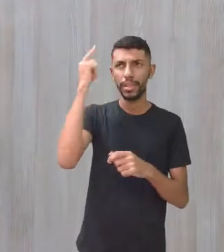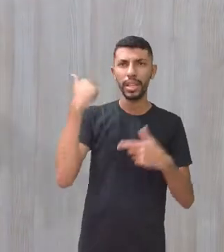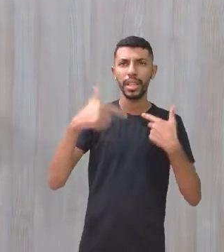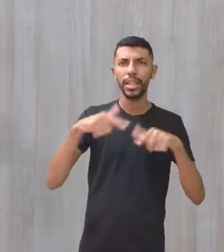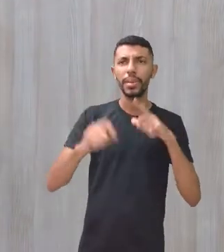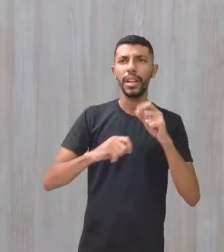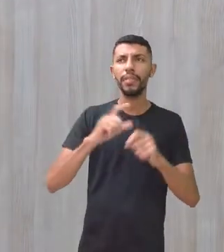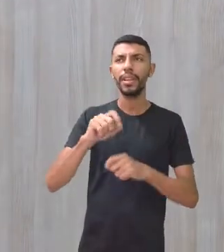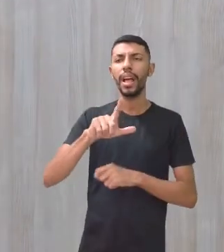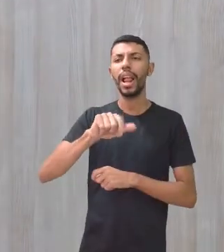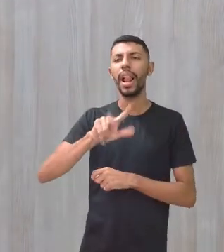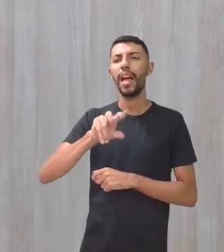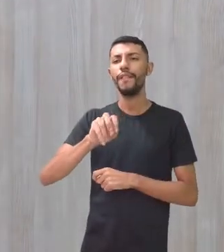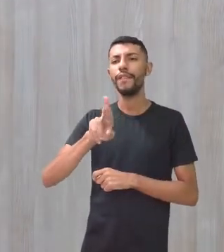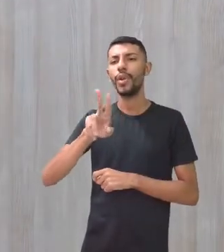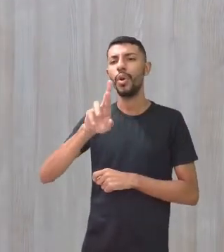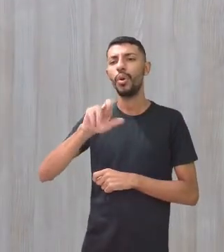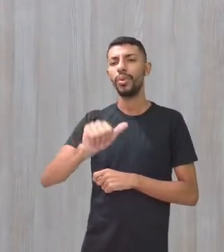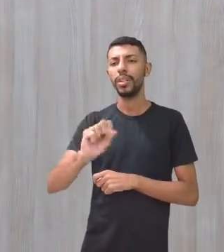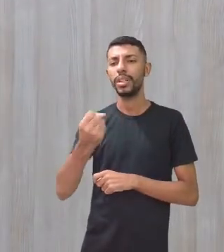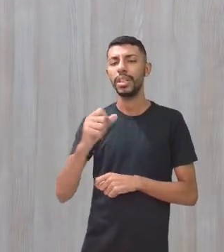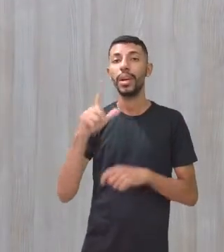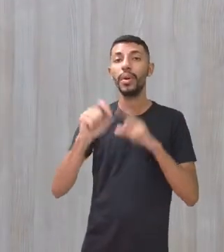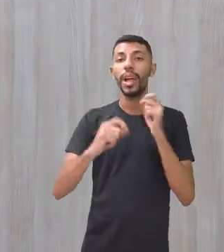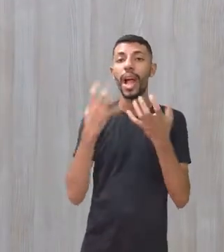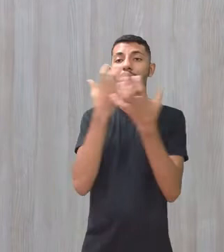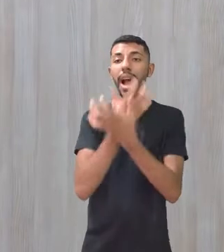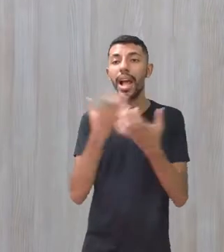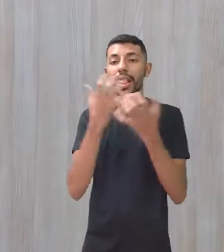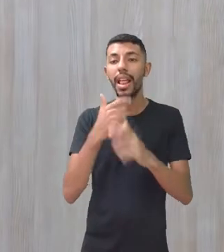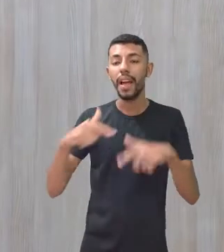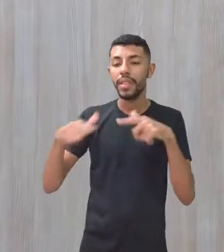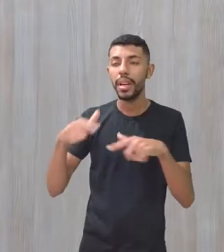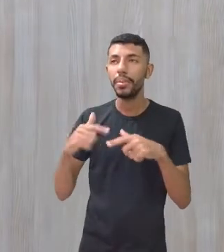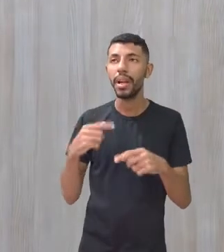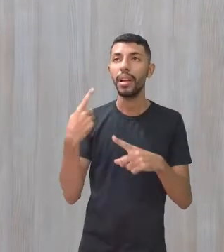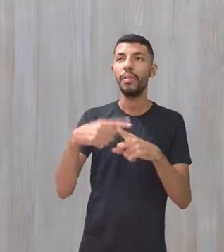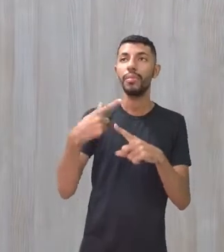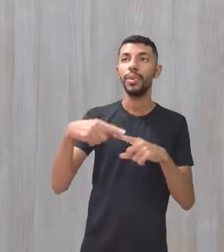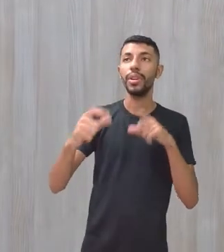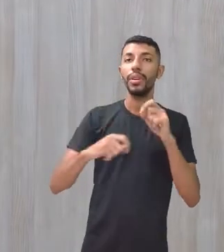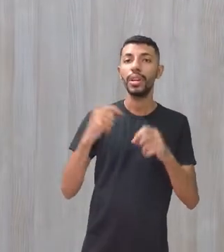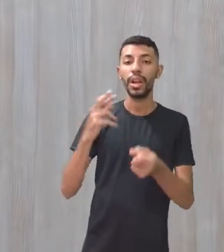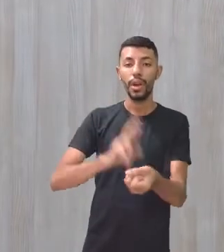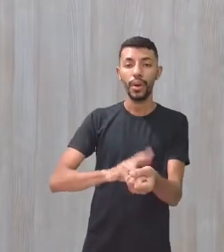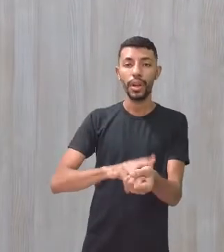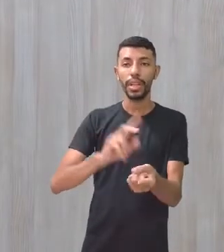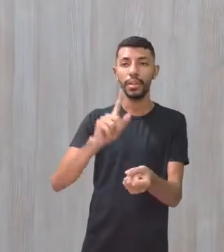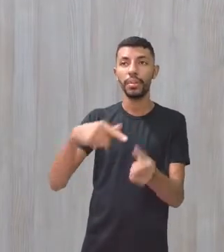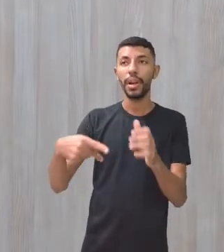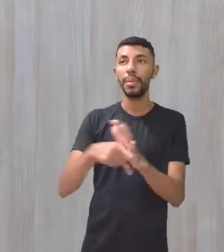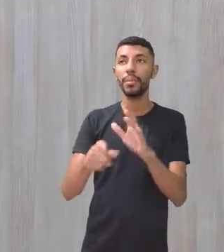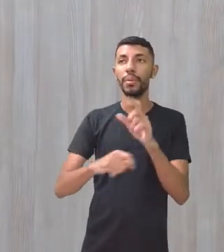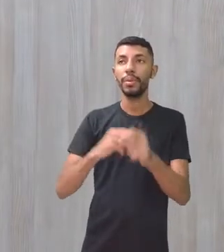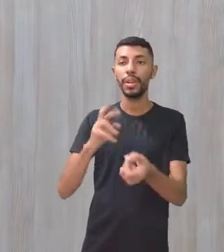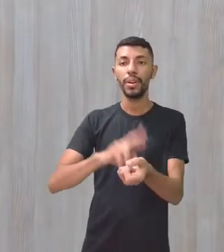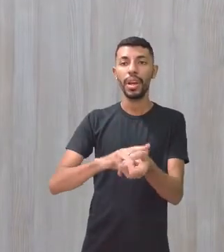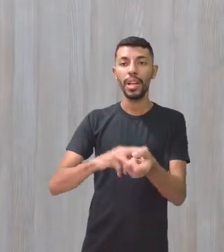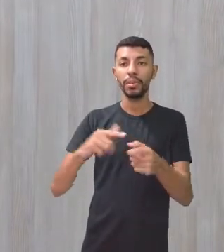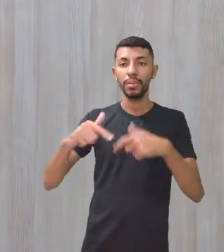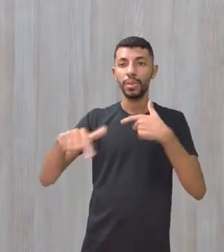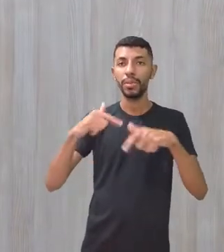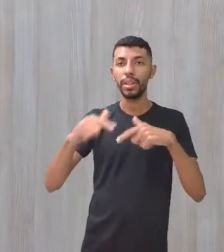nas lavouras, elas cantavam enquanto trabalhavam, que o ritmo da música era o ritmo do trabalho.